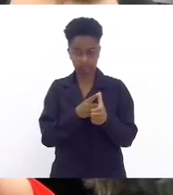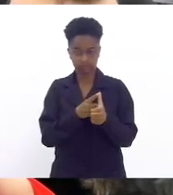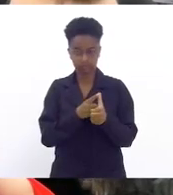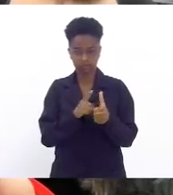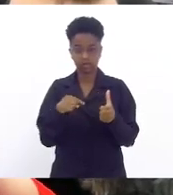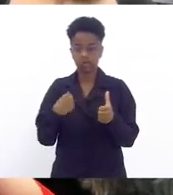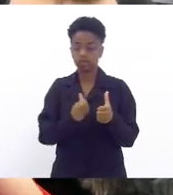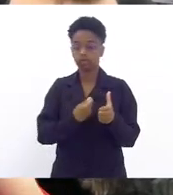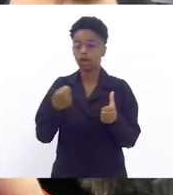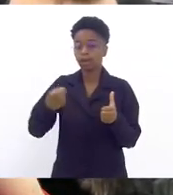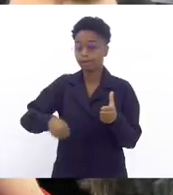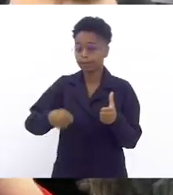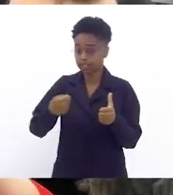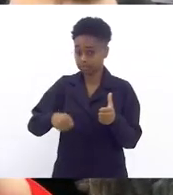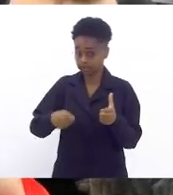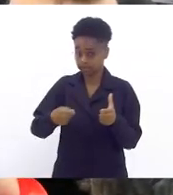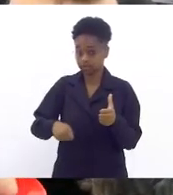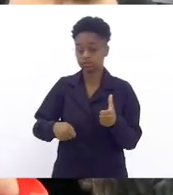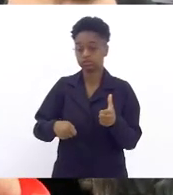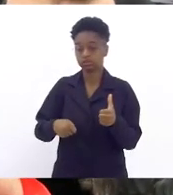precisa recuperar